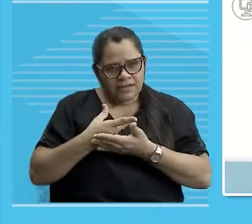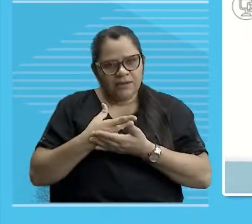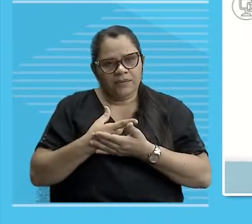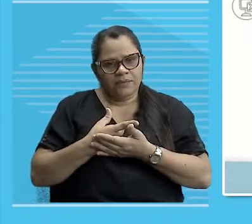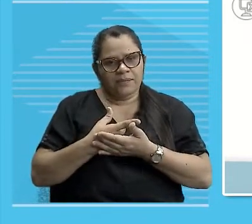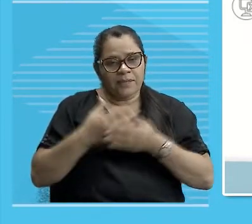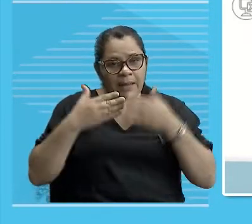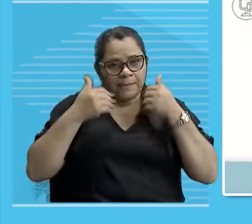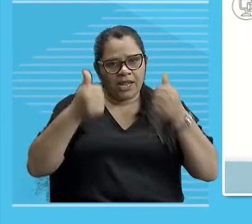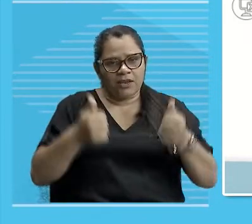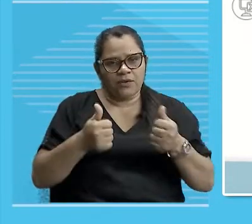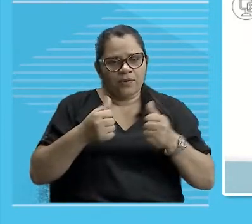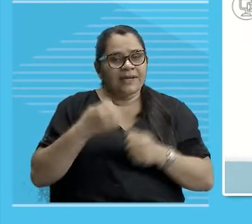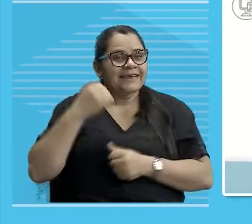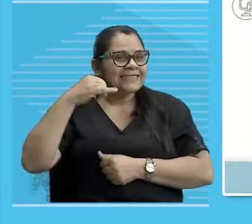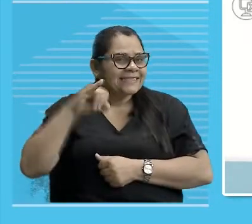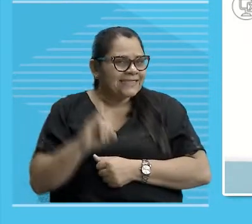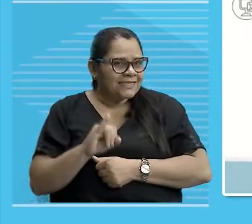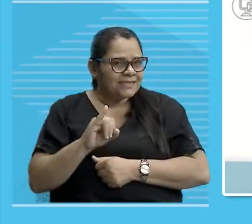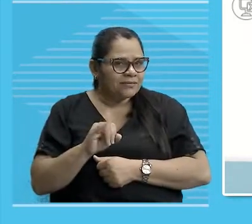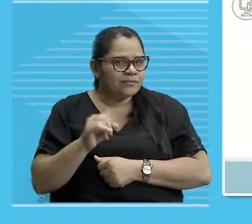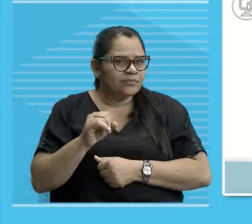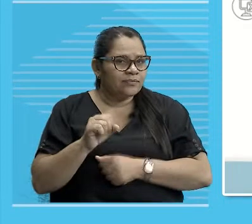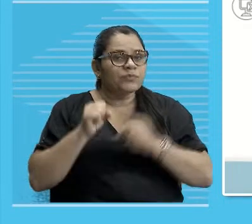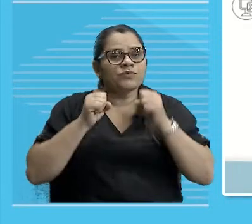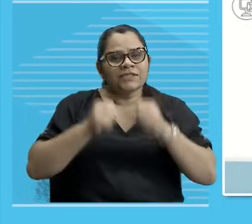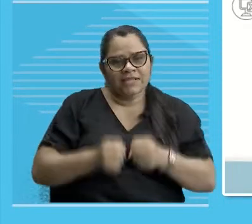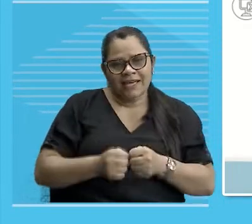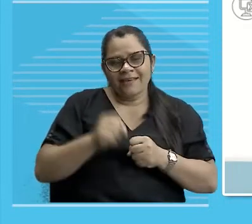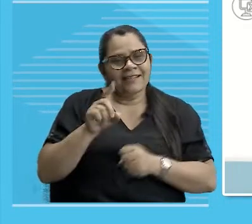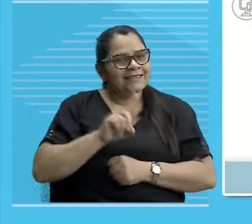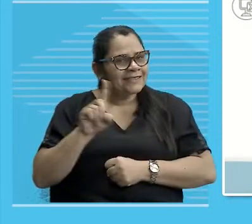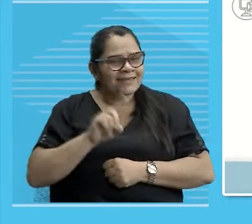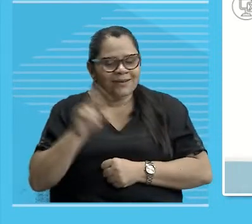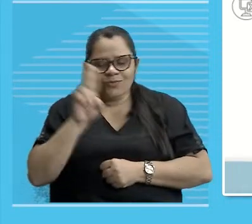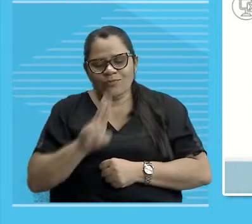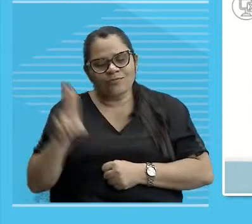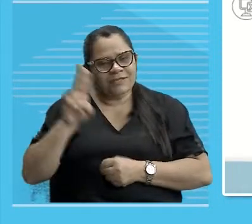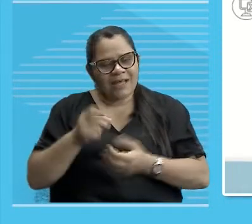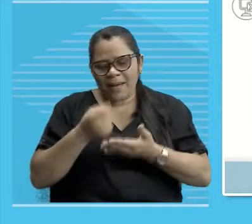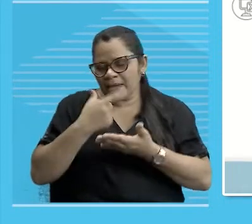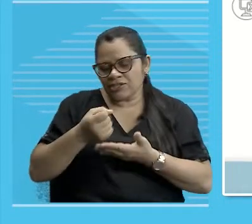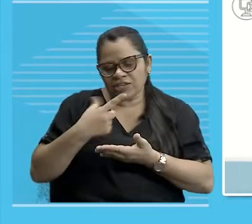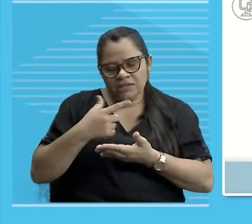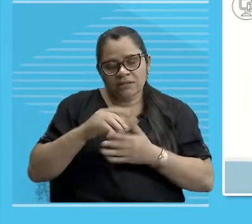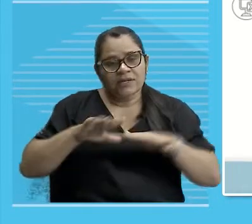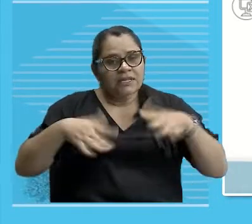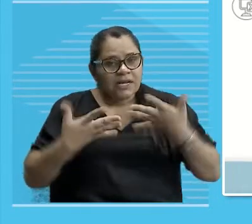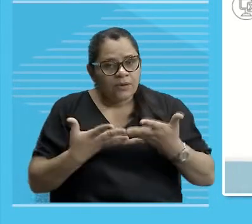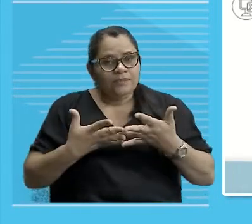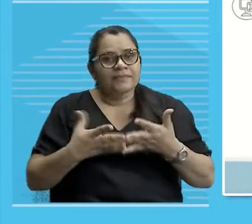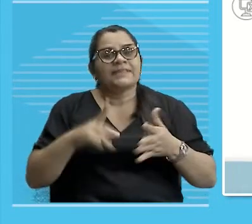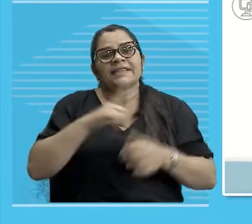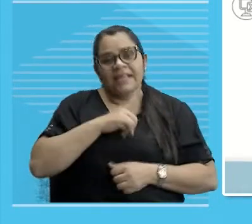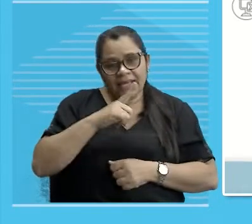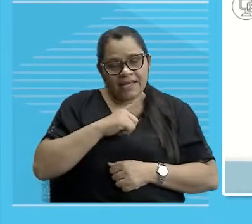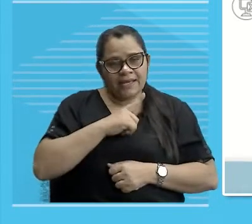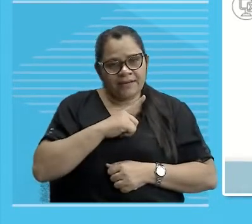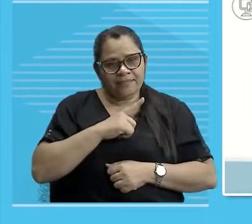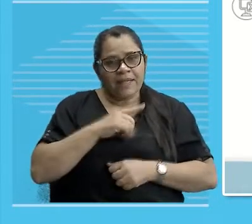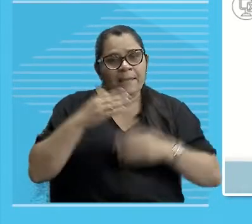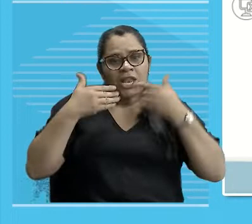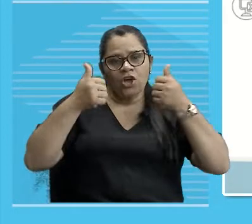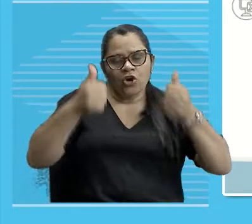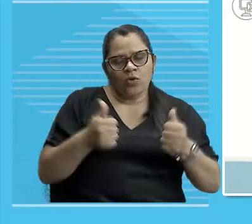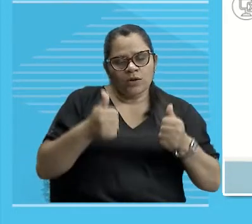Se você puder não... Rapaz, me diz uma coisa. Tem coisa melhor do que o cara colocar